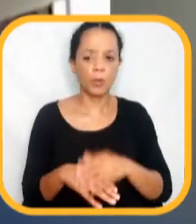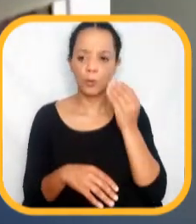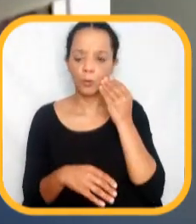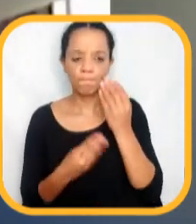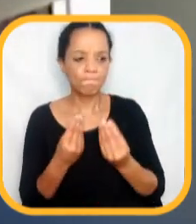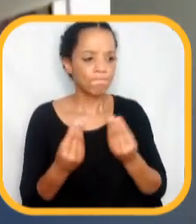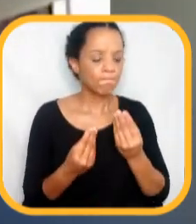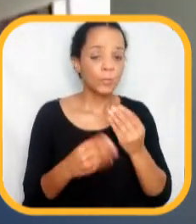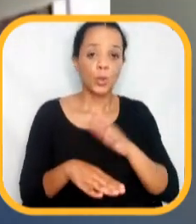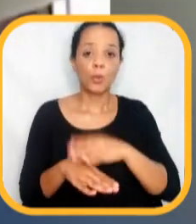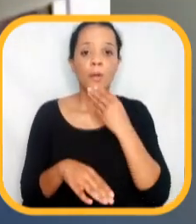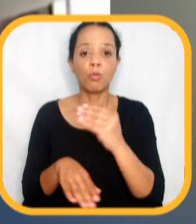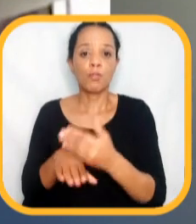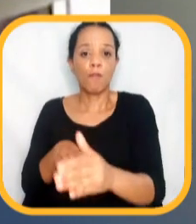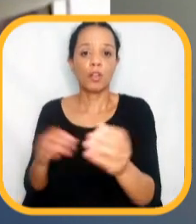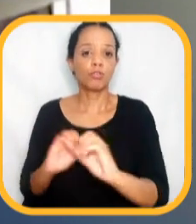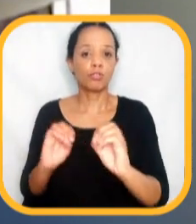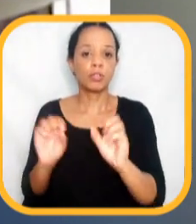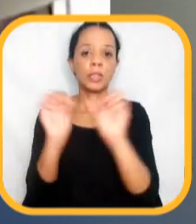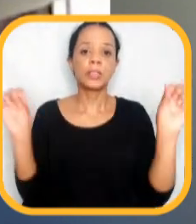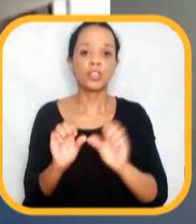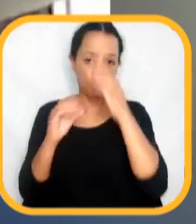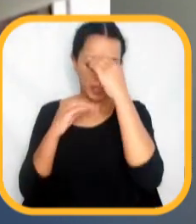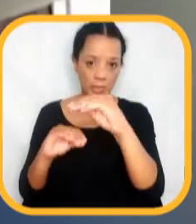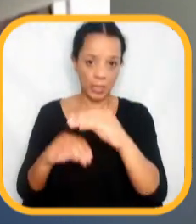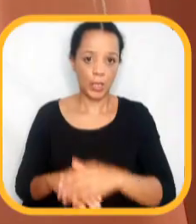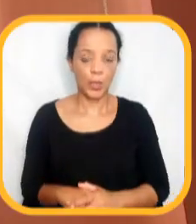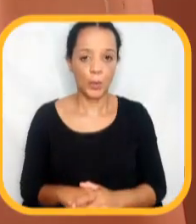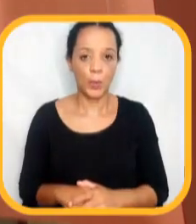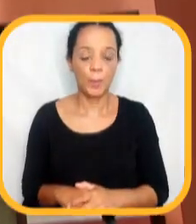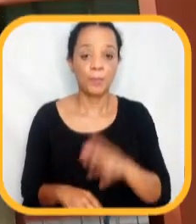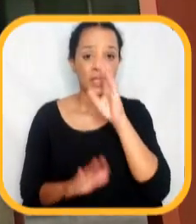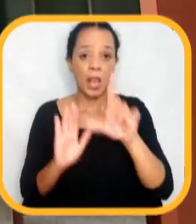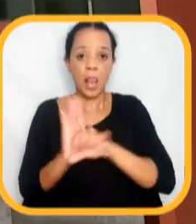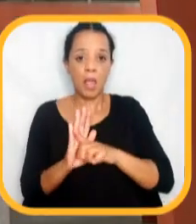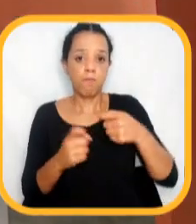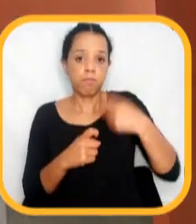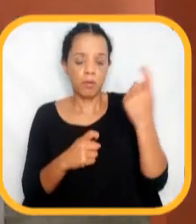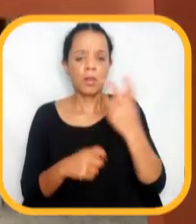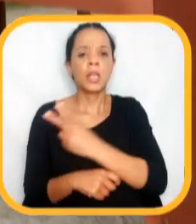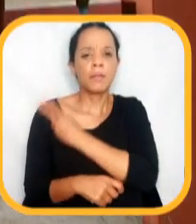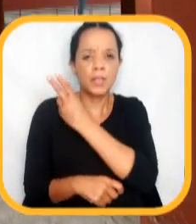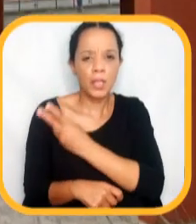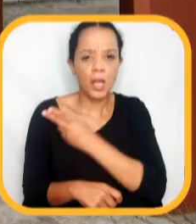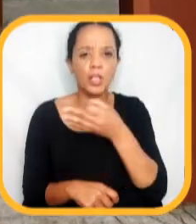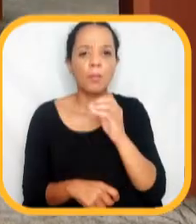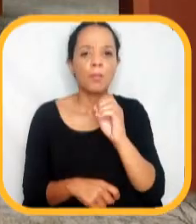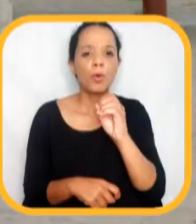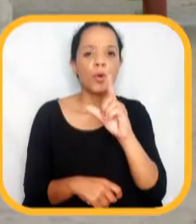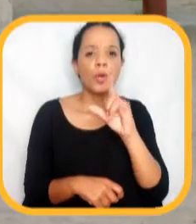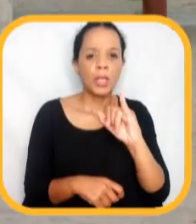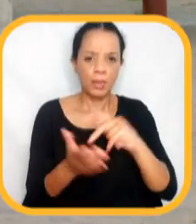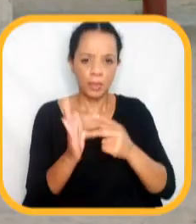para que esses alunos não fiquem fora do sistema de ensino. Sem este quadro legal, estarão as universidades